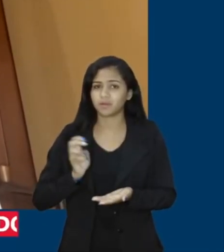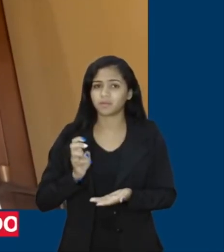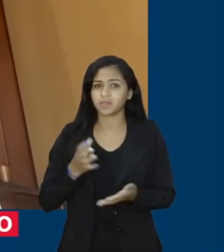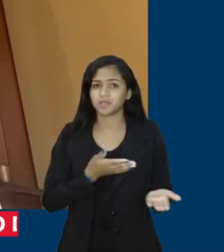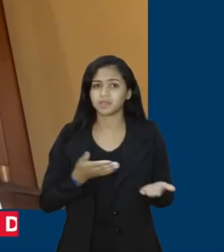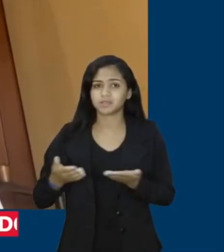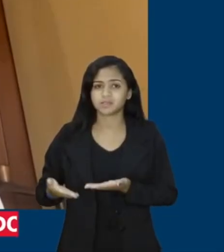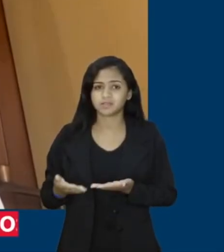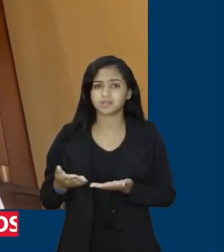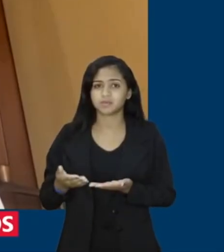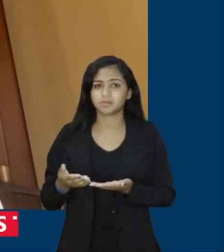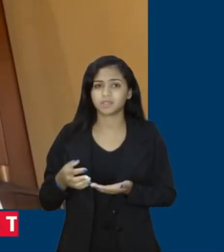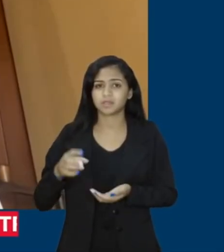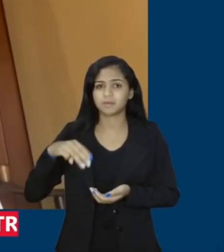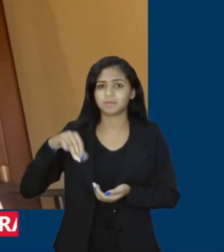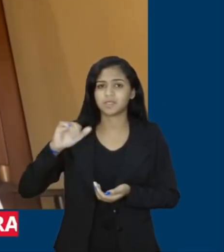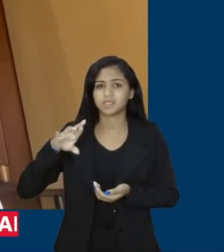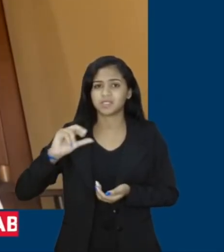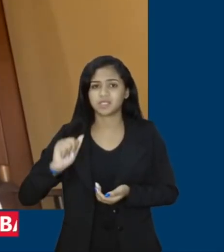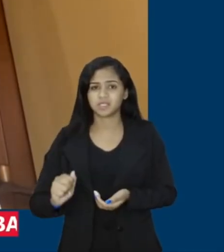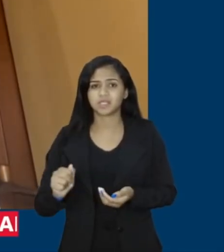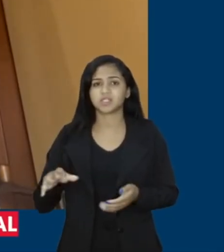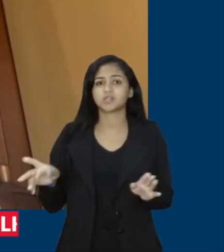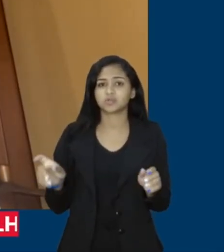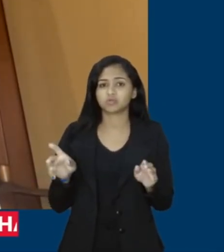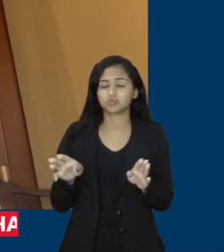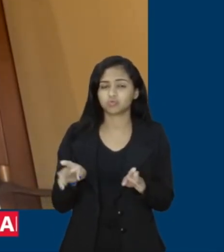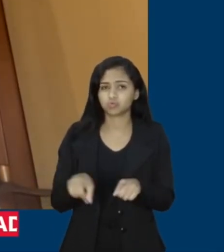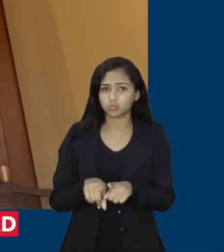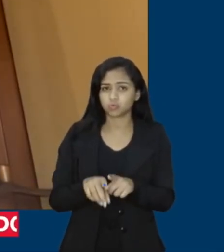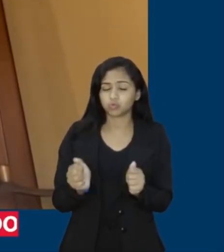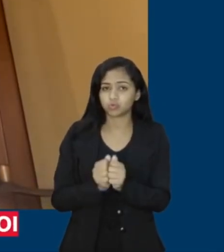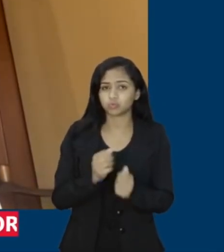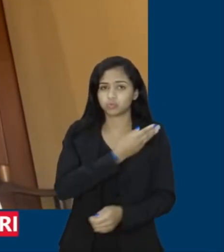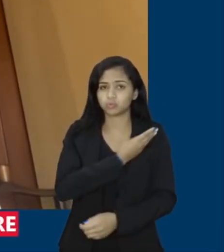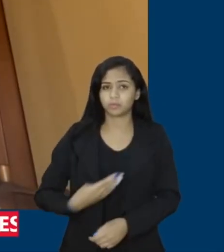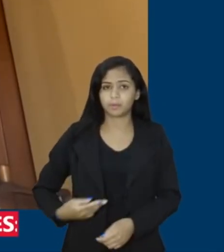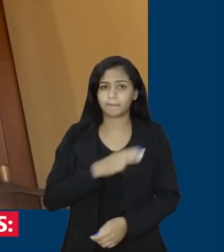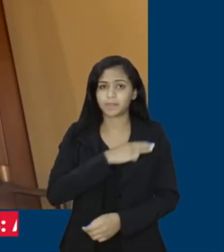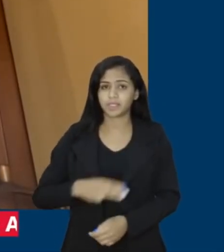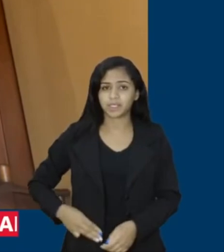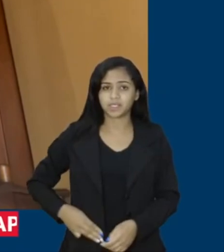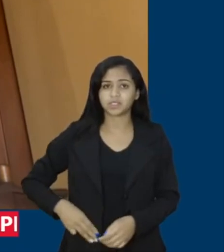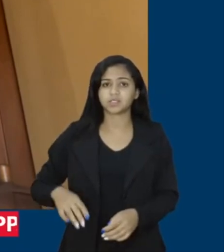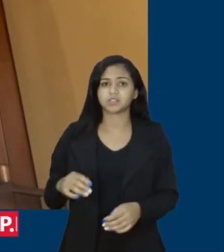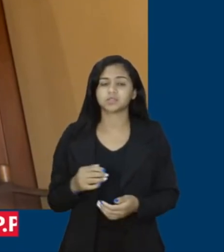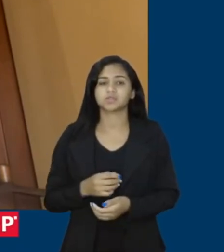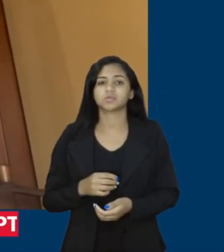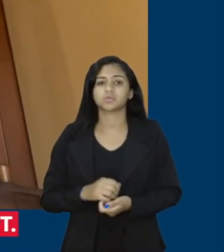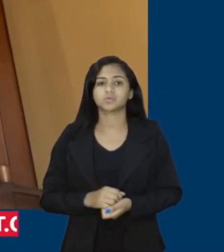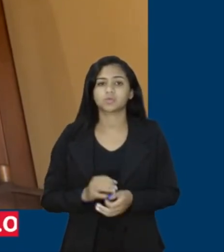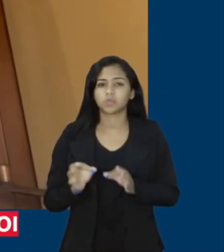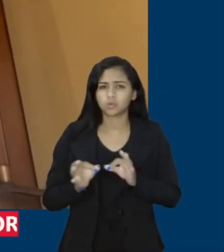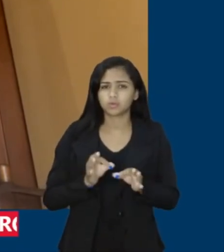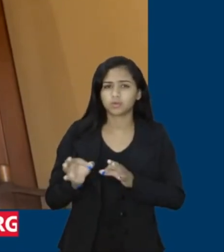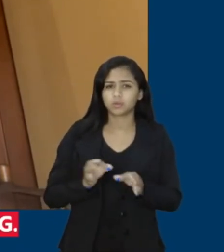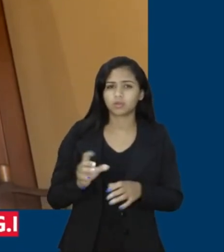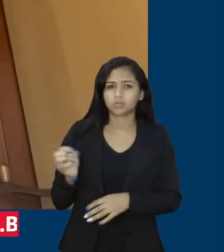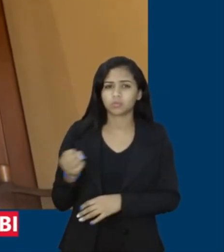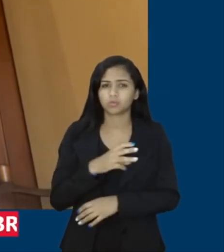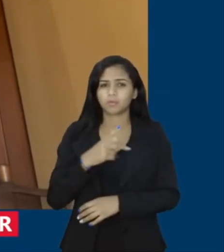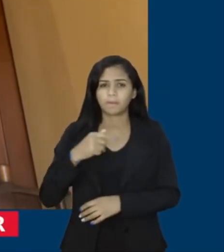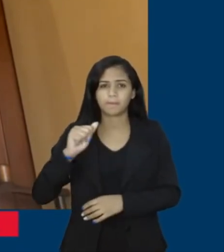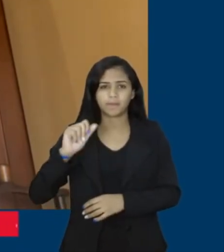recebendo, né, a Miriam Belchior, que ao lado do ministro Rui Costa, coordena aí as ações do novo PAC, uma